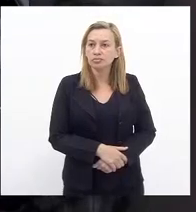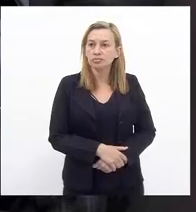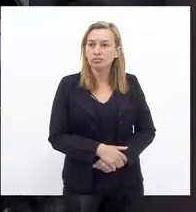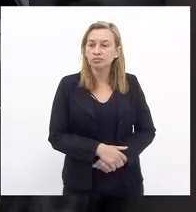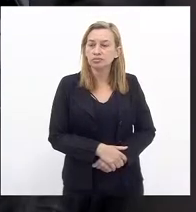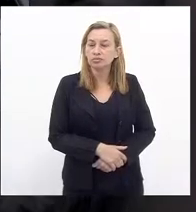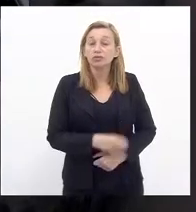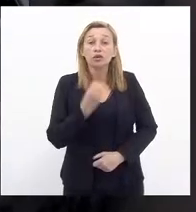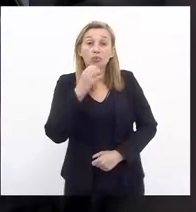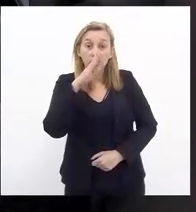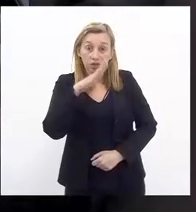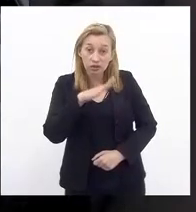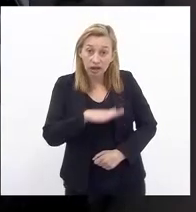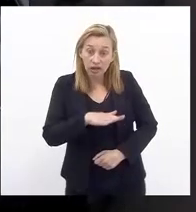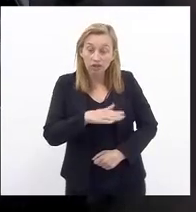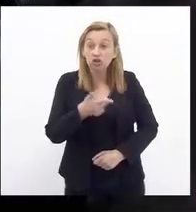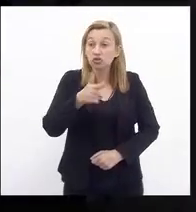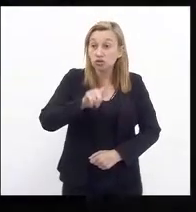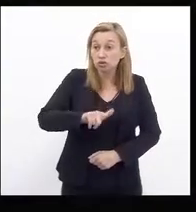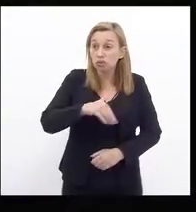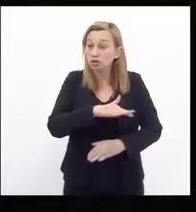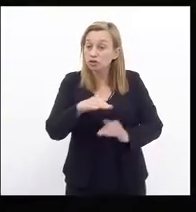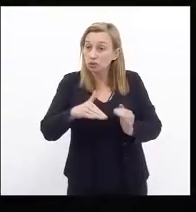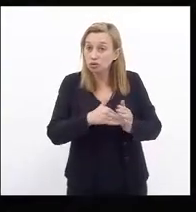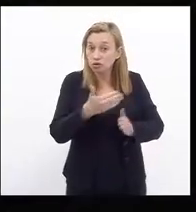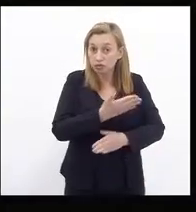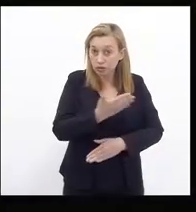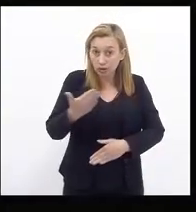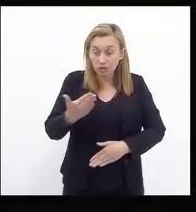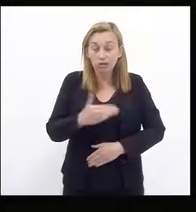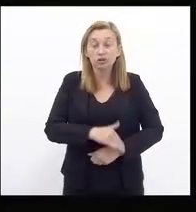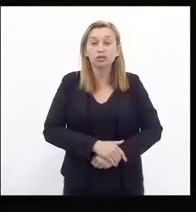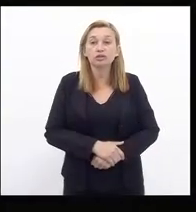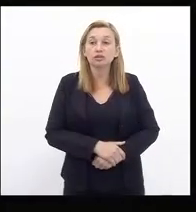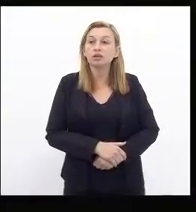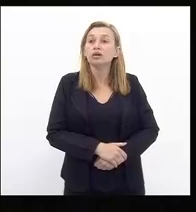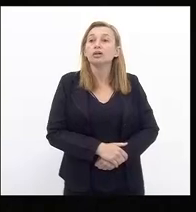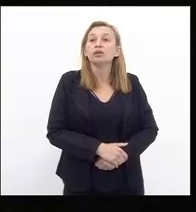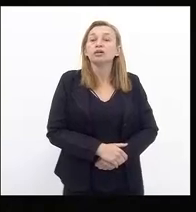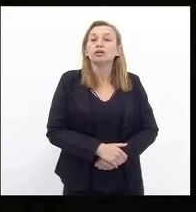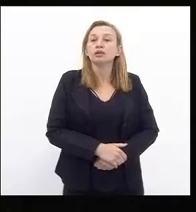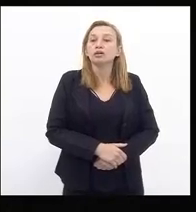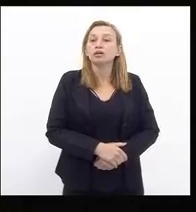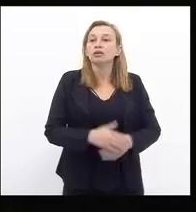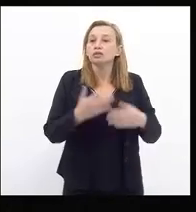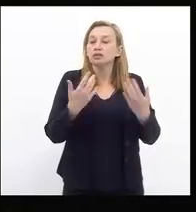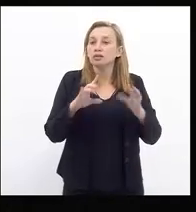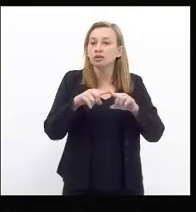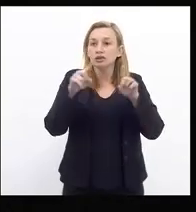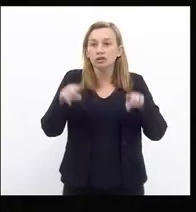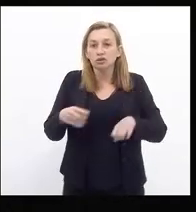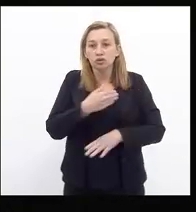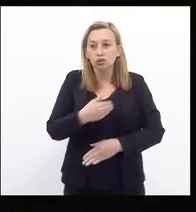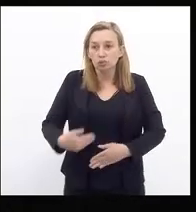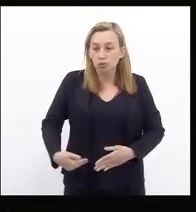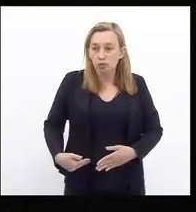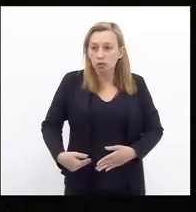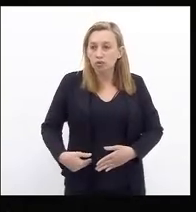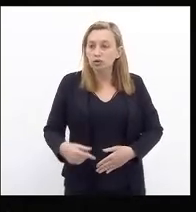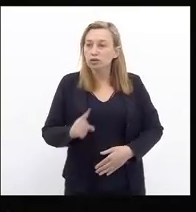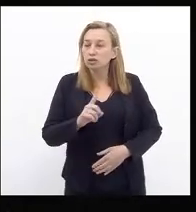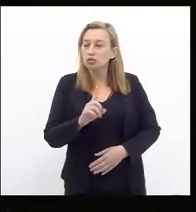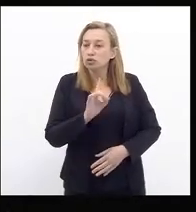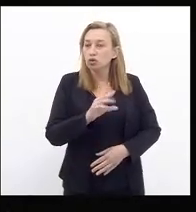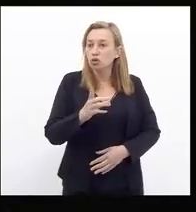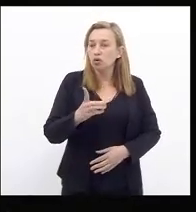Olá boa tarde mais uma vez a todas e todos cumprimentar os servidores públicos e o faço não só